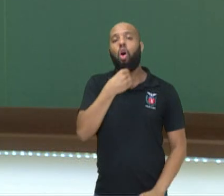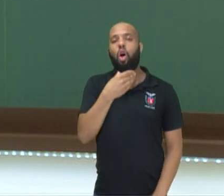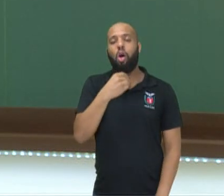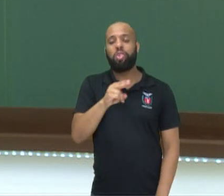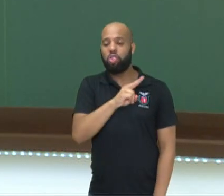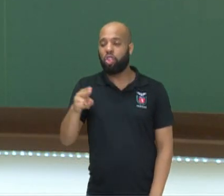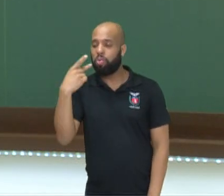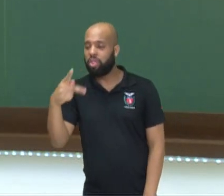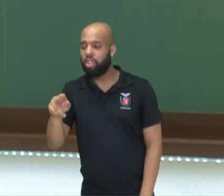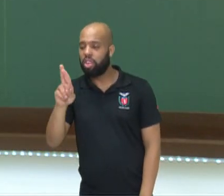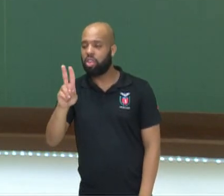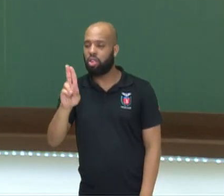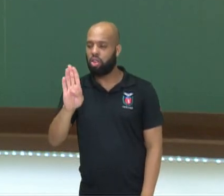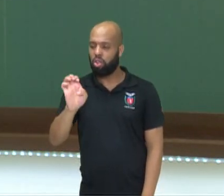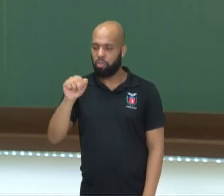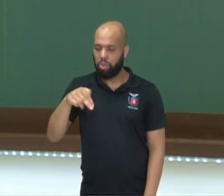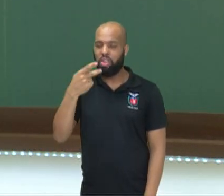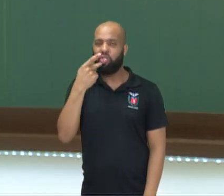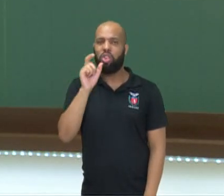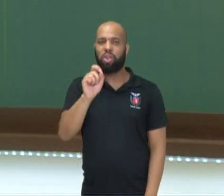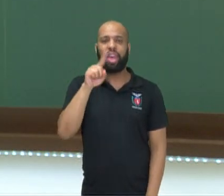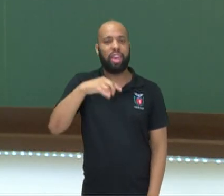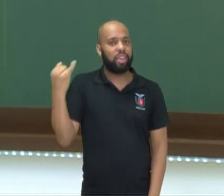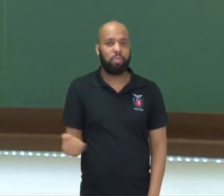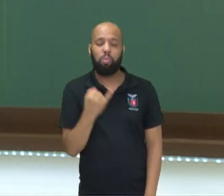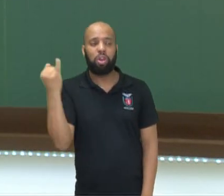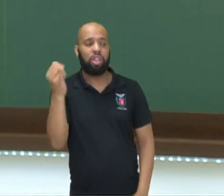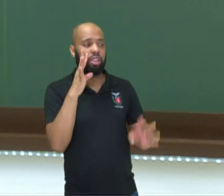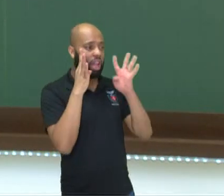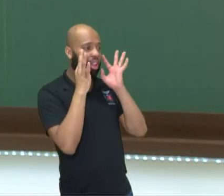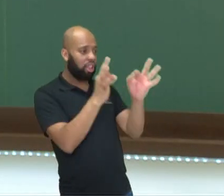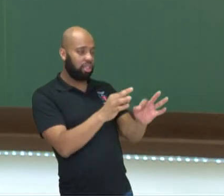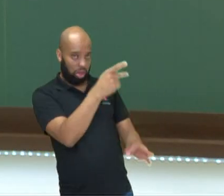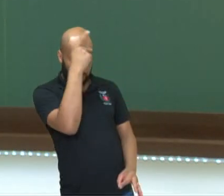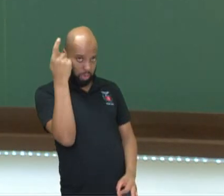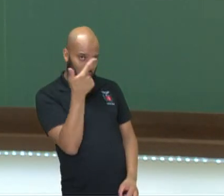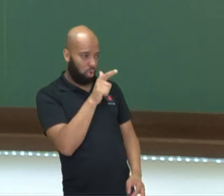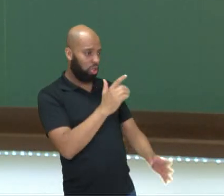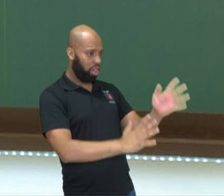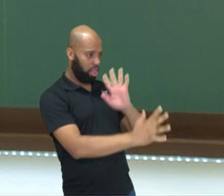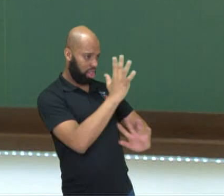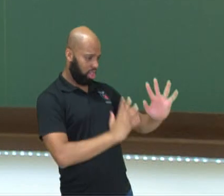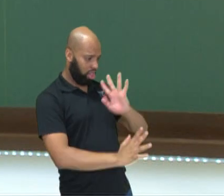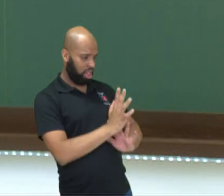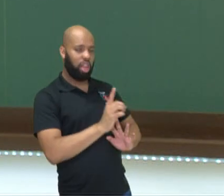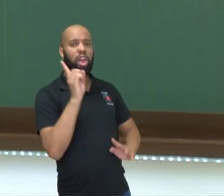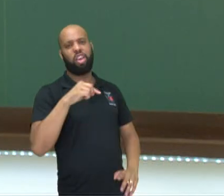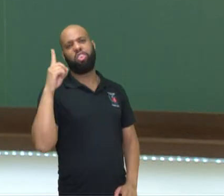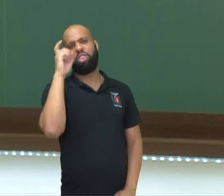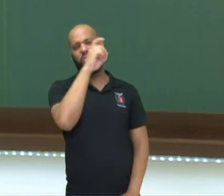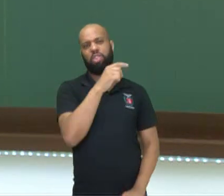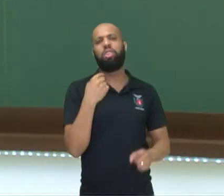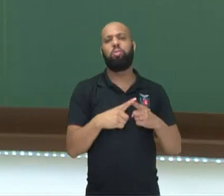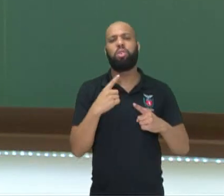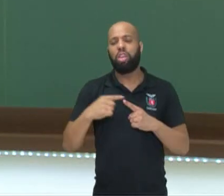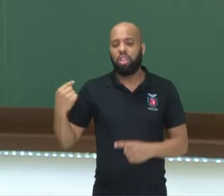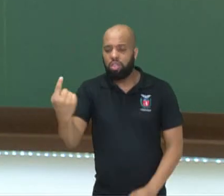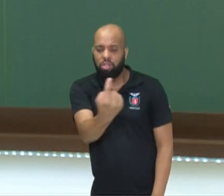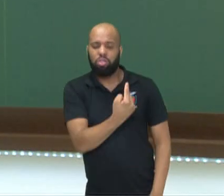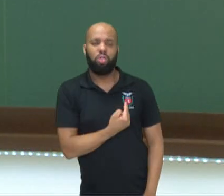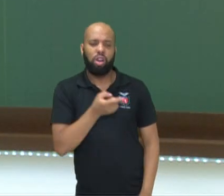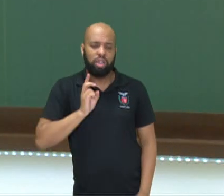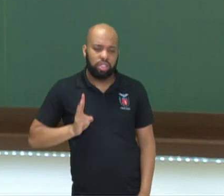falando sobre a importância de escutar o outro. E ele diz que isso é muito difícil, porque nós